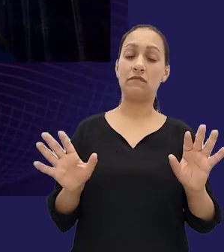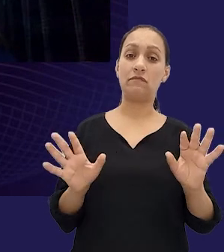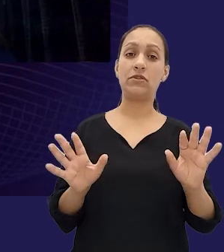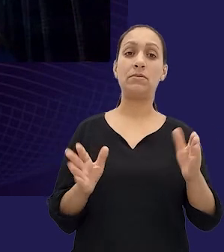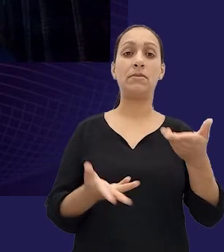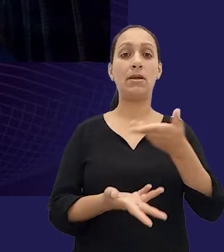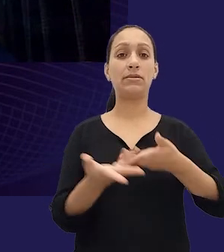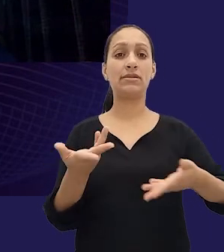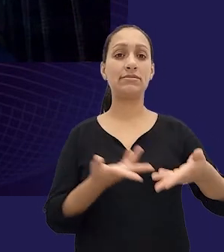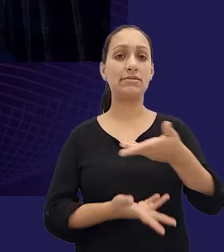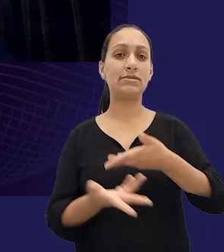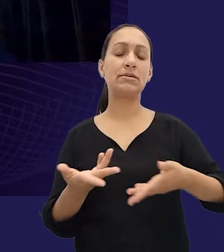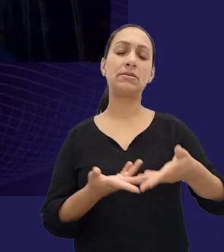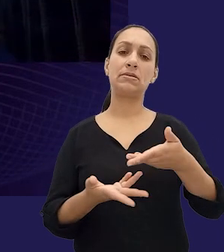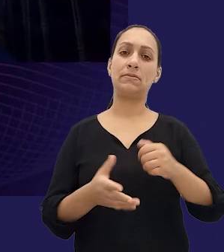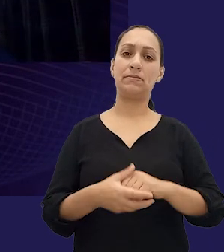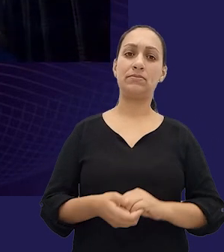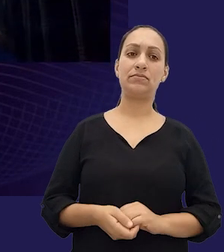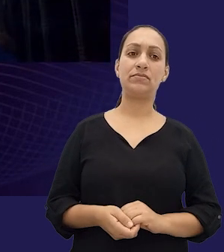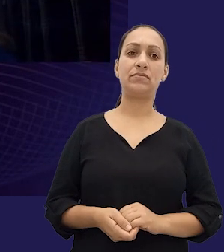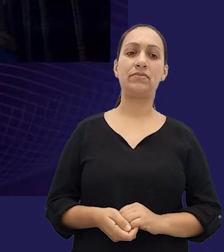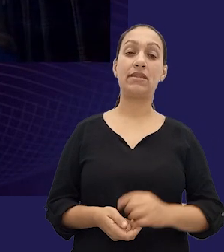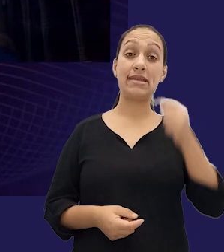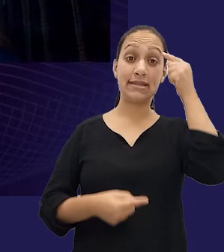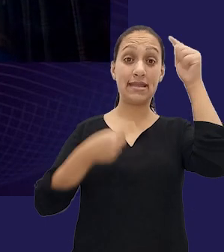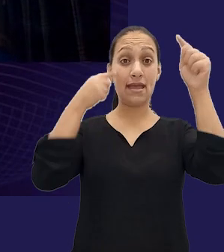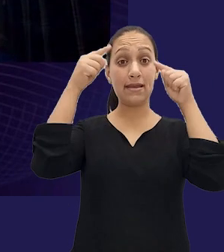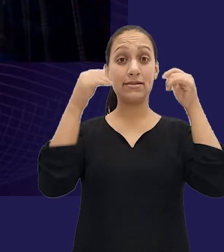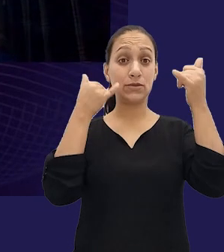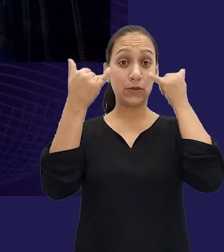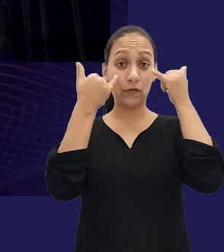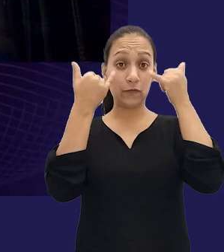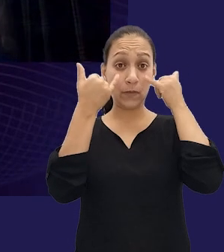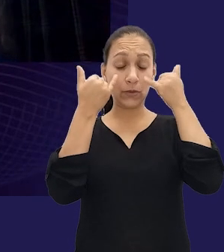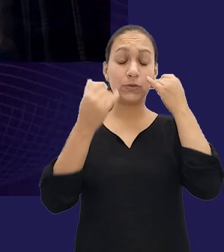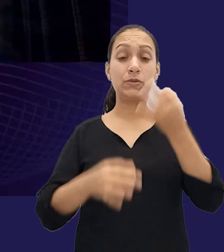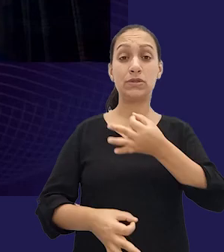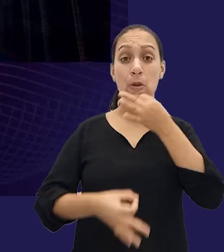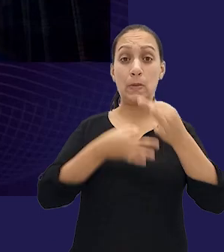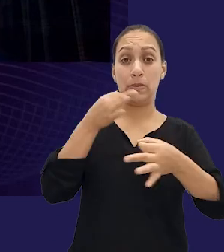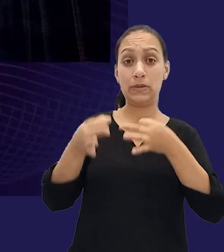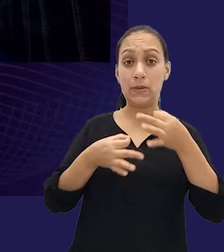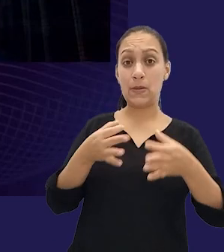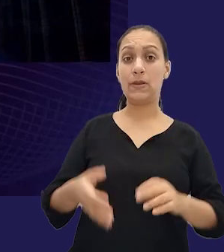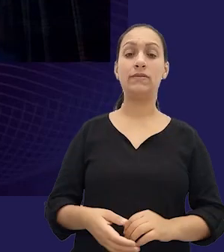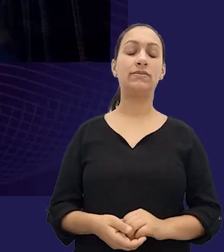uma interação, uma troca de ideias, de informações, de opiniões.